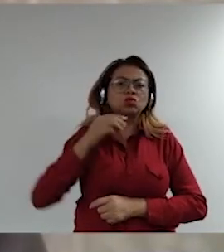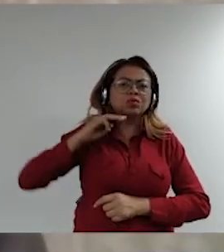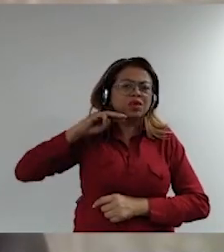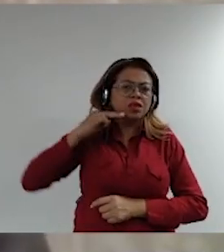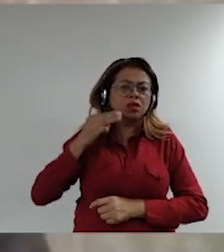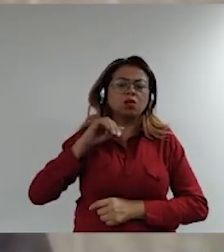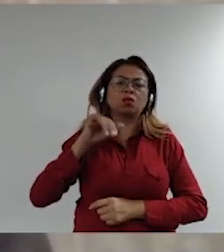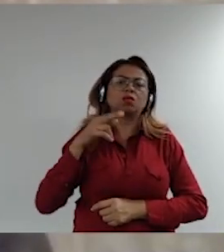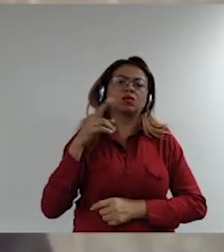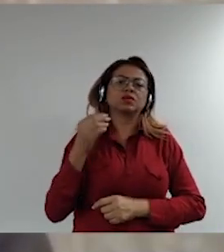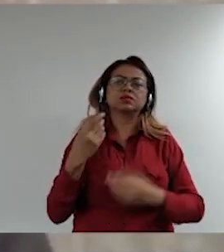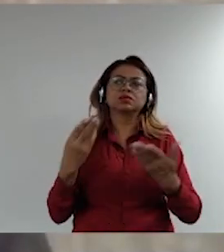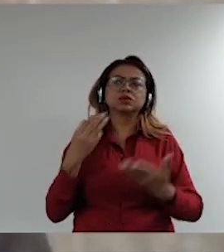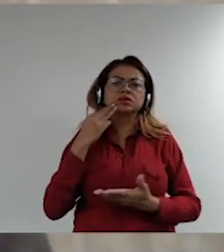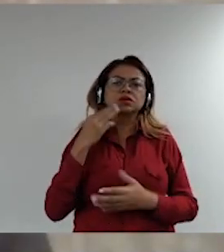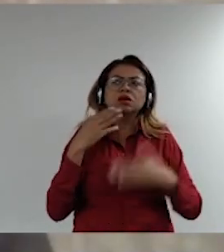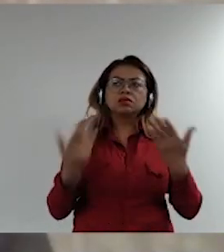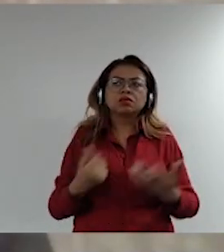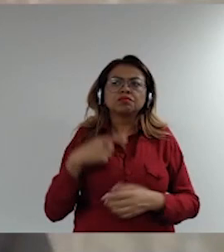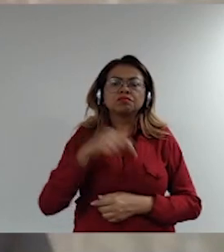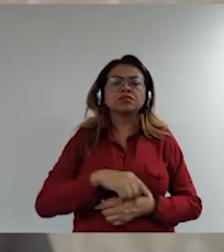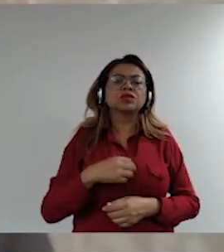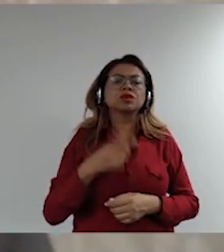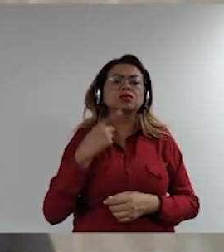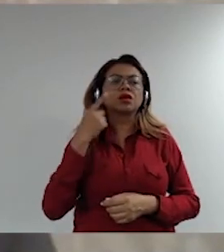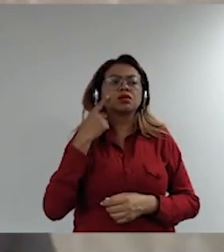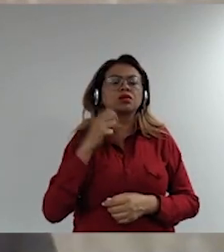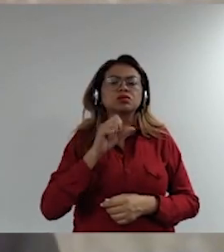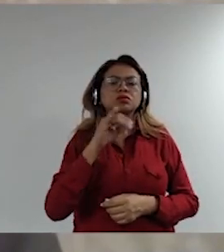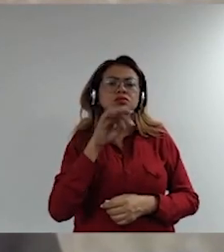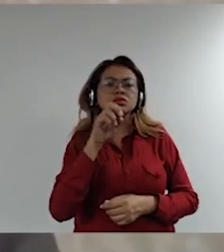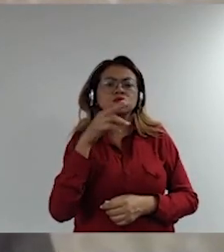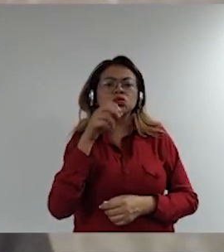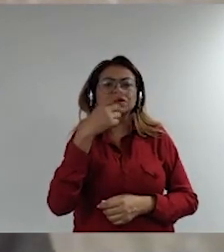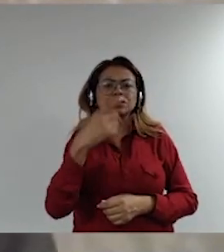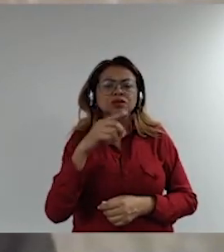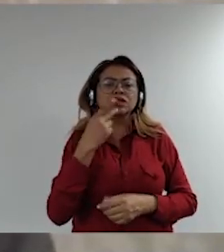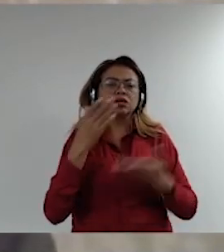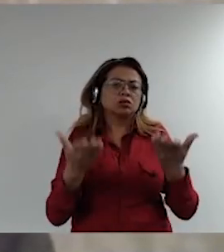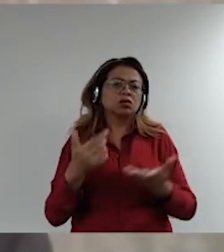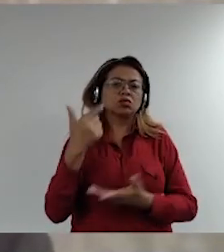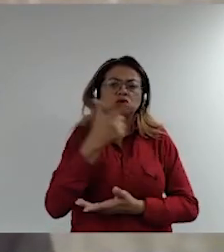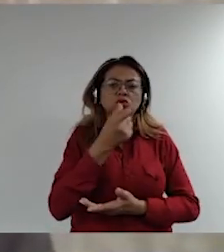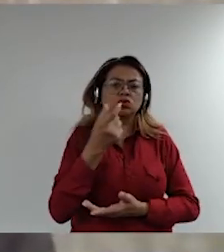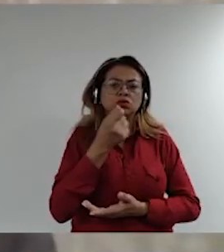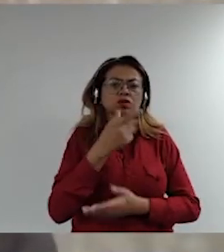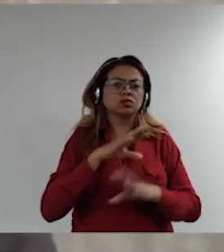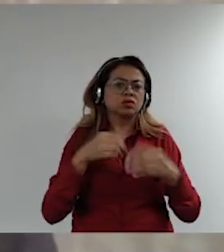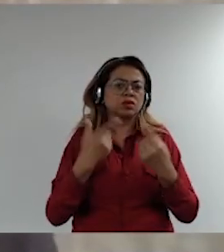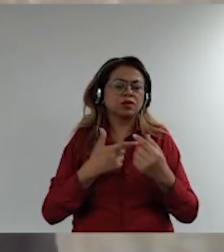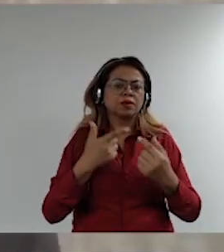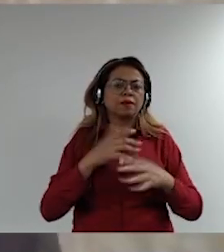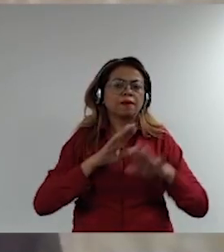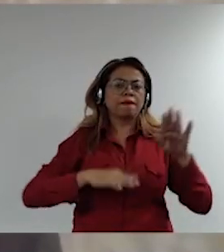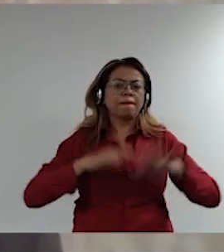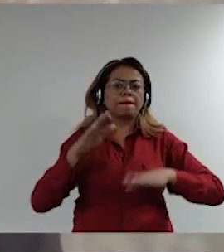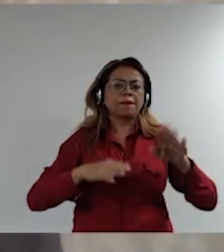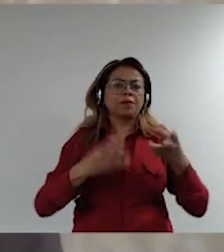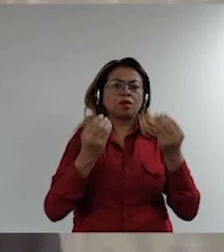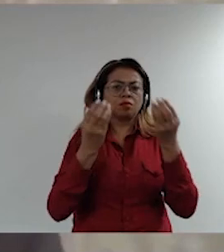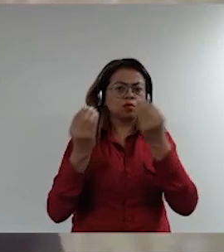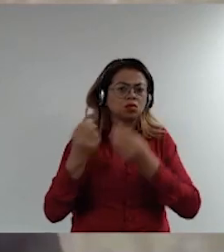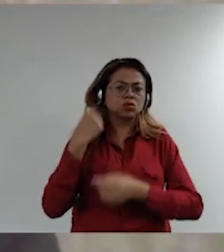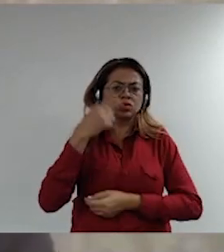imaginam só a situação? 2020, por aí, nós devemos estar com essa quantidade de